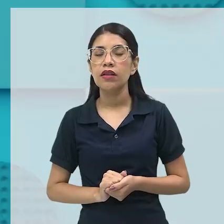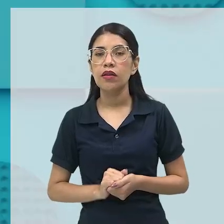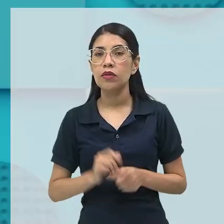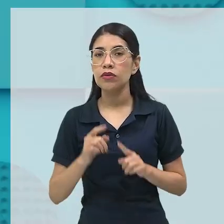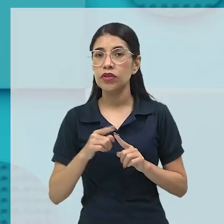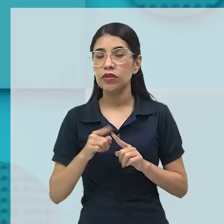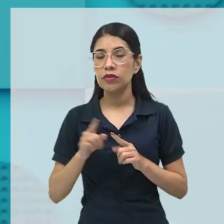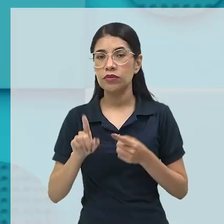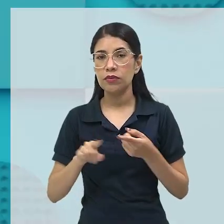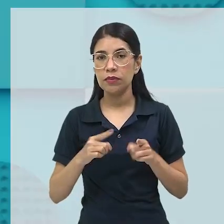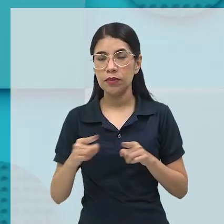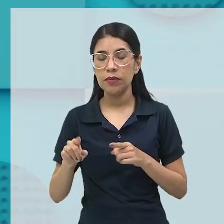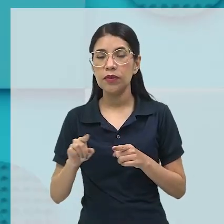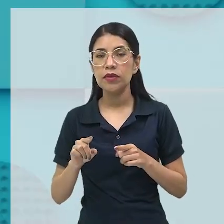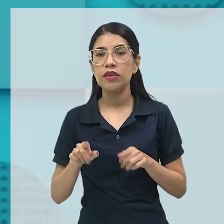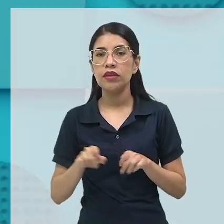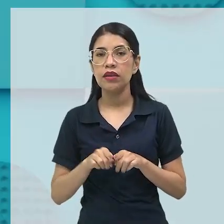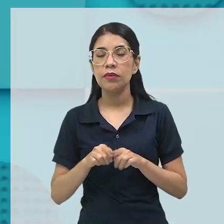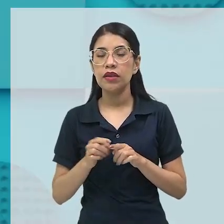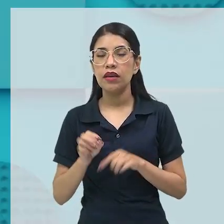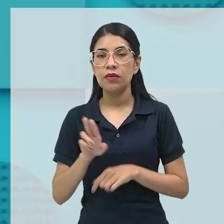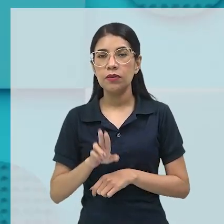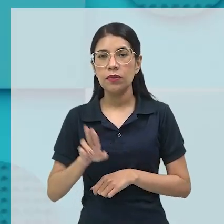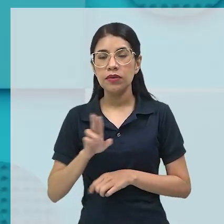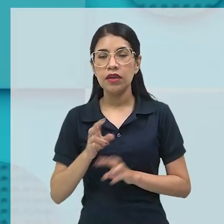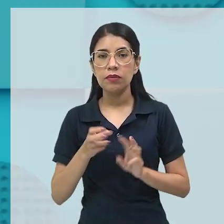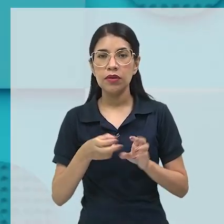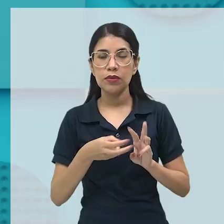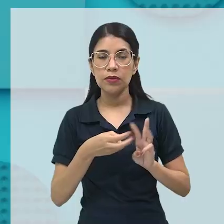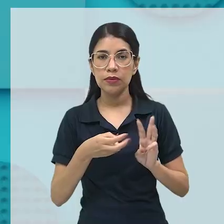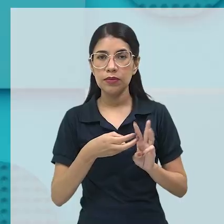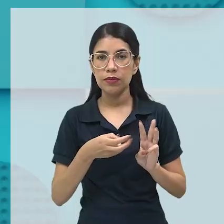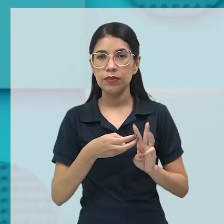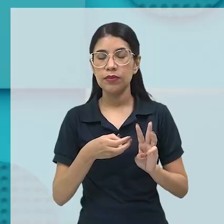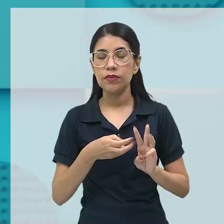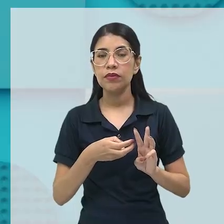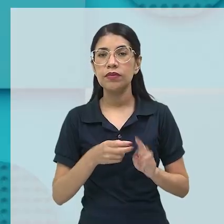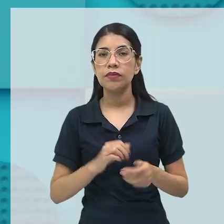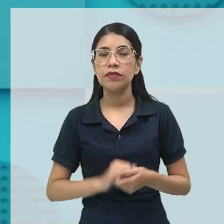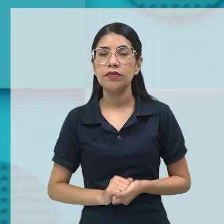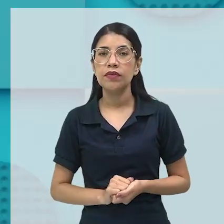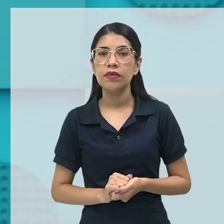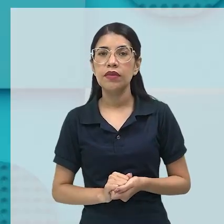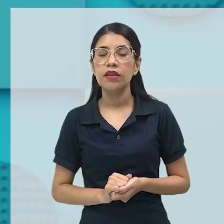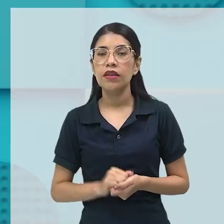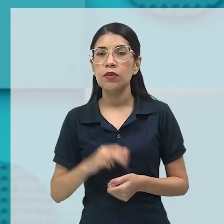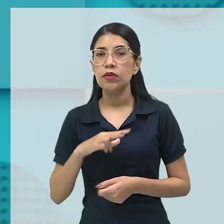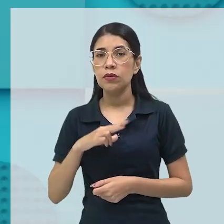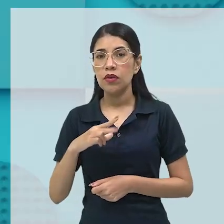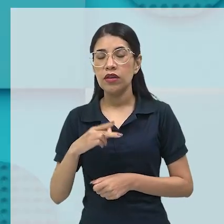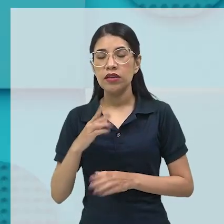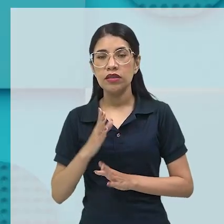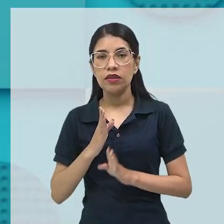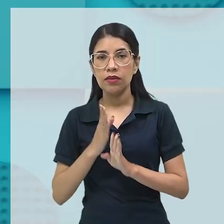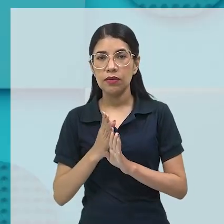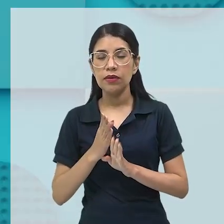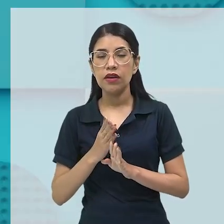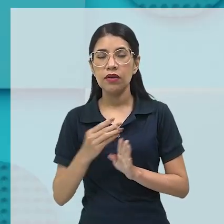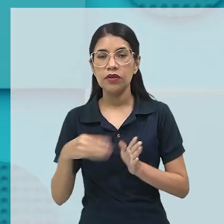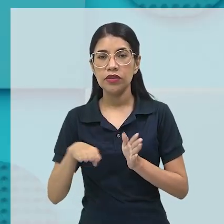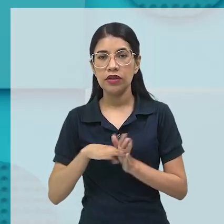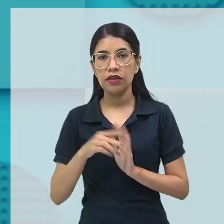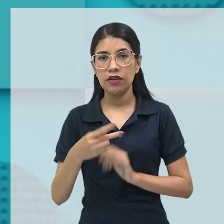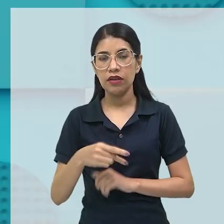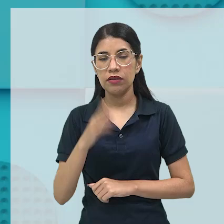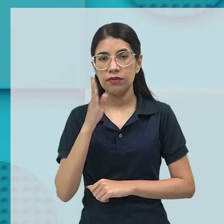instrumentos musicais que eram utilizados pelos indígenas, né, o qual os portugueses se depararam quando